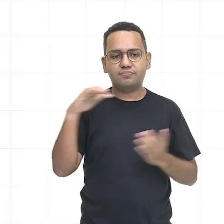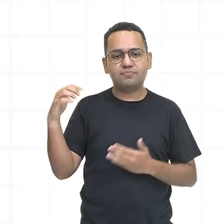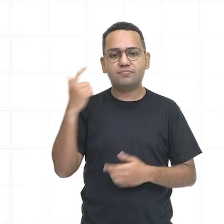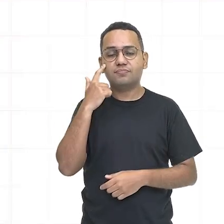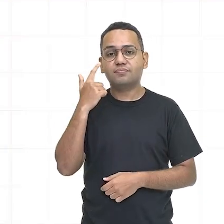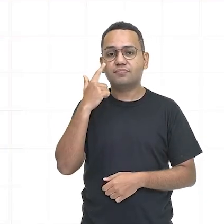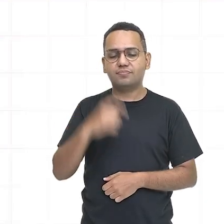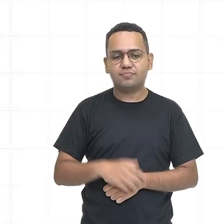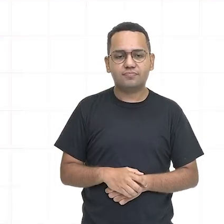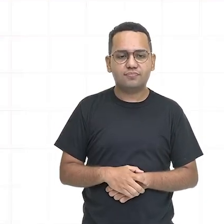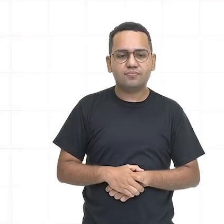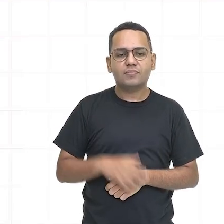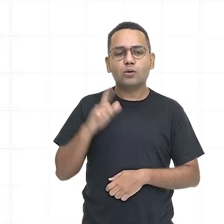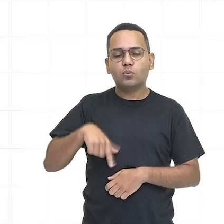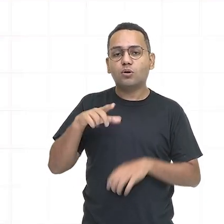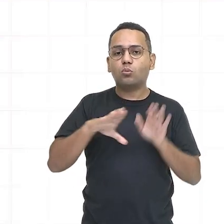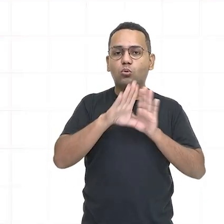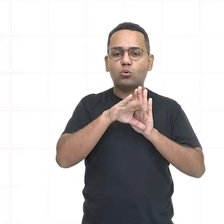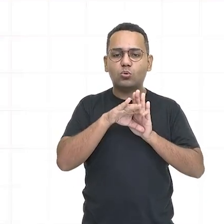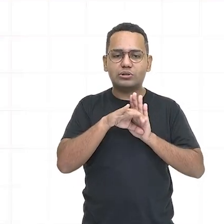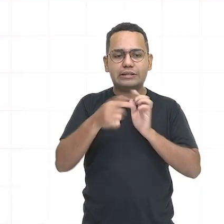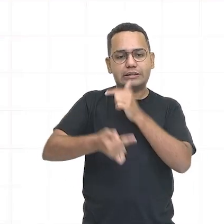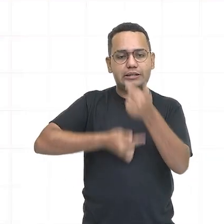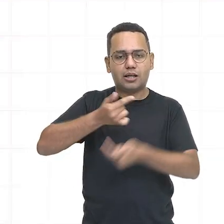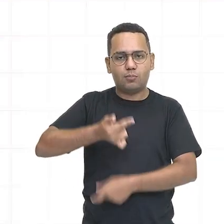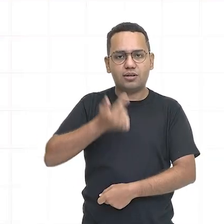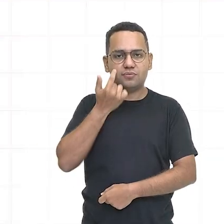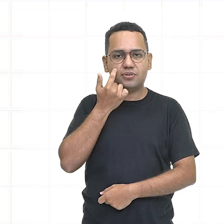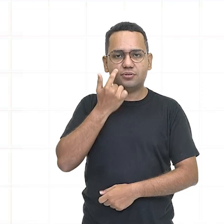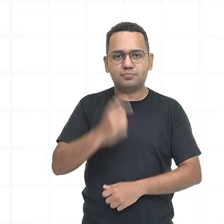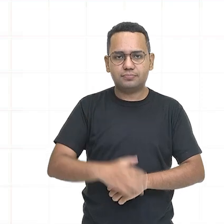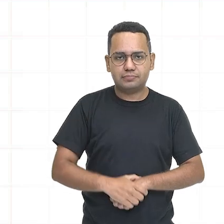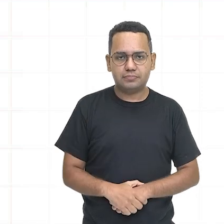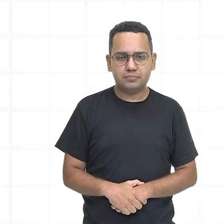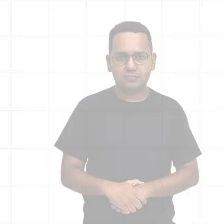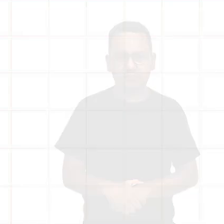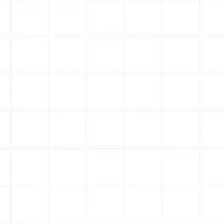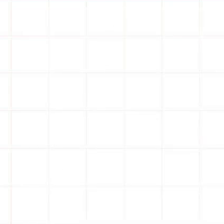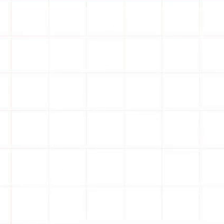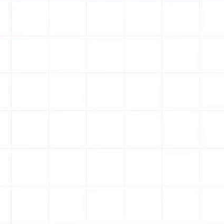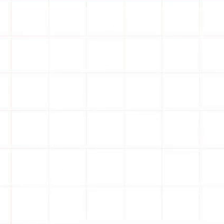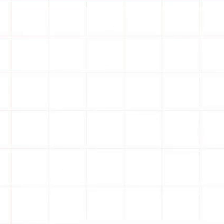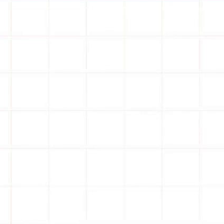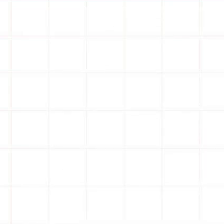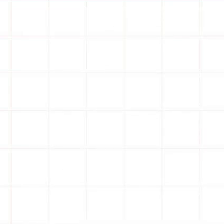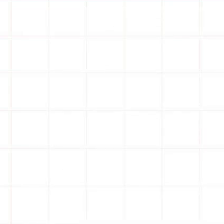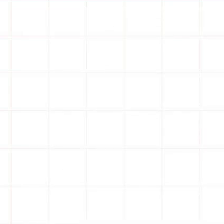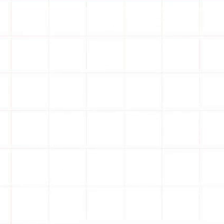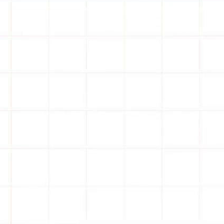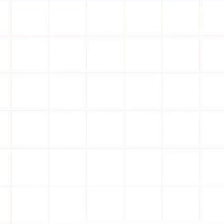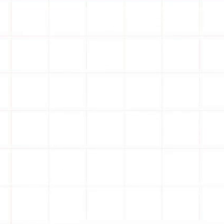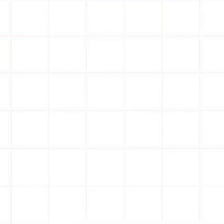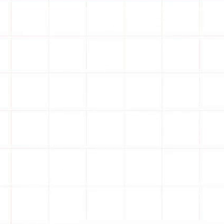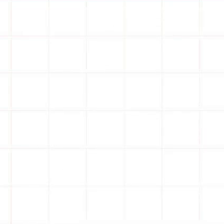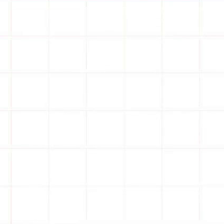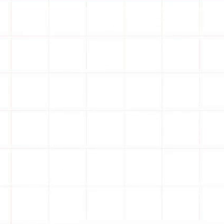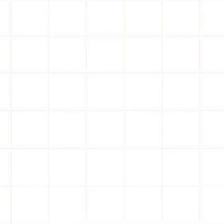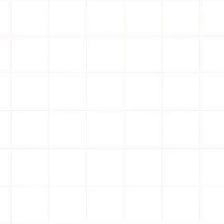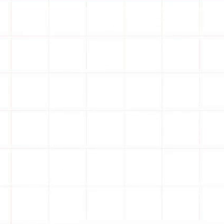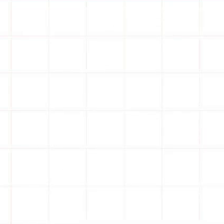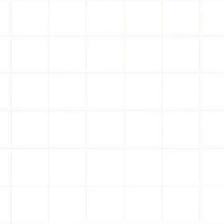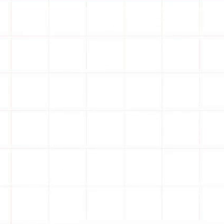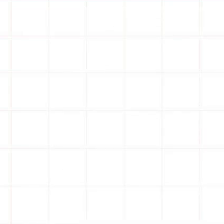de trabalho. Então, olha só, também vamos relembrar o que nós estudamos aí. Essa concepção